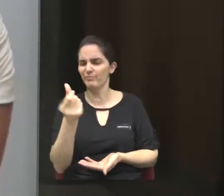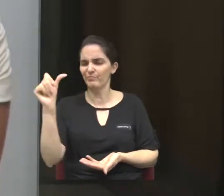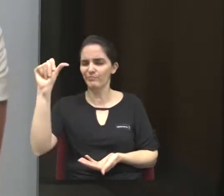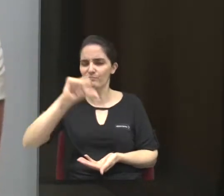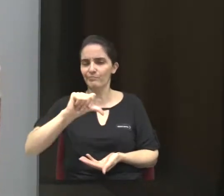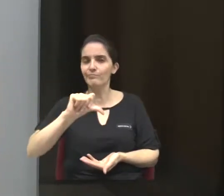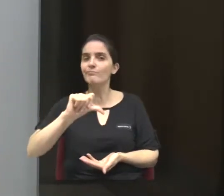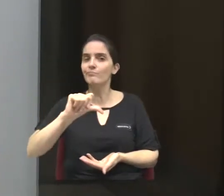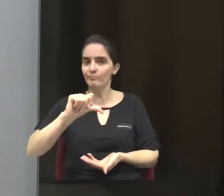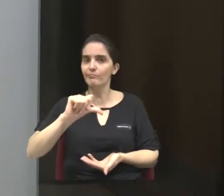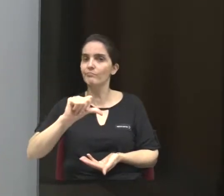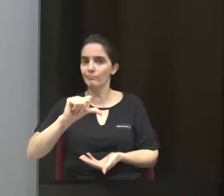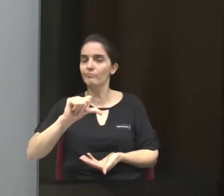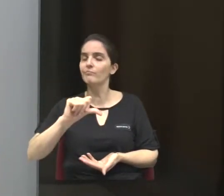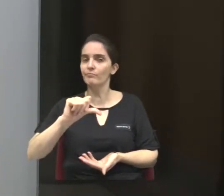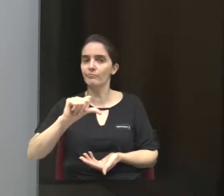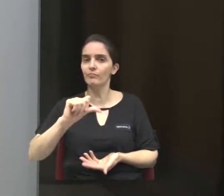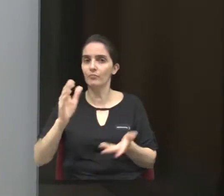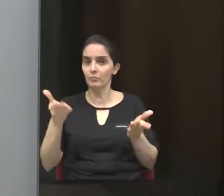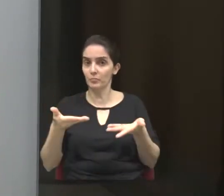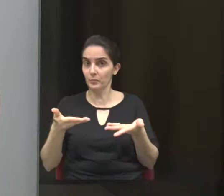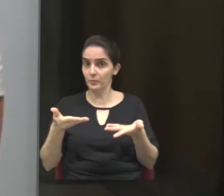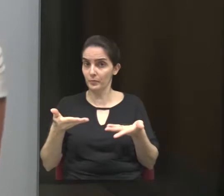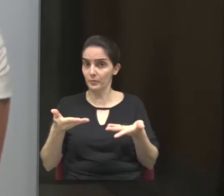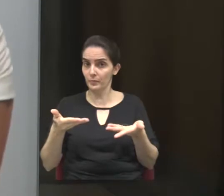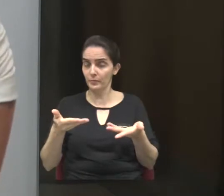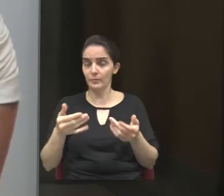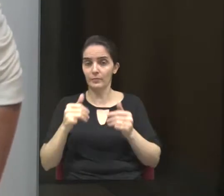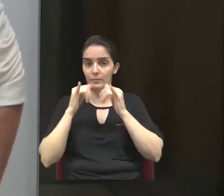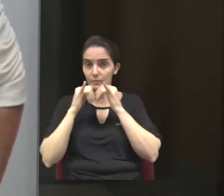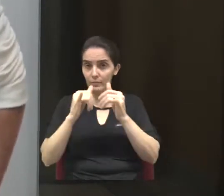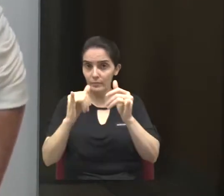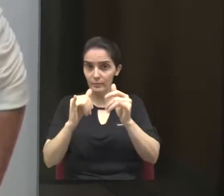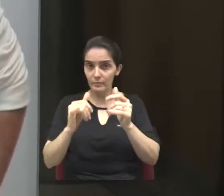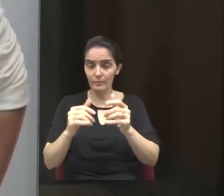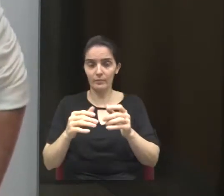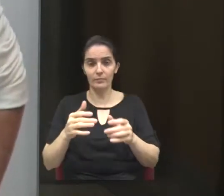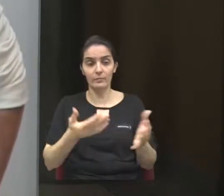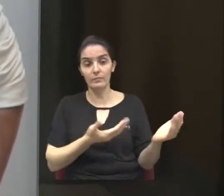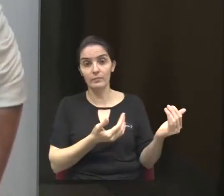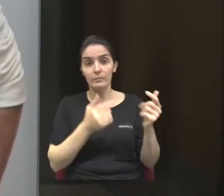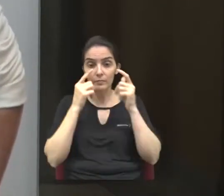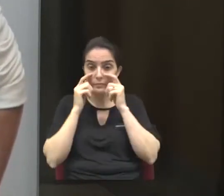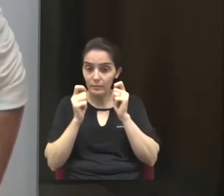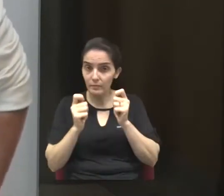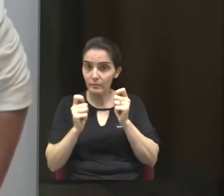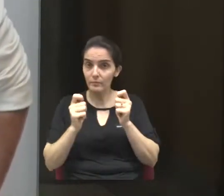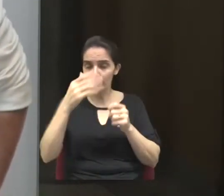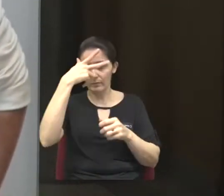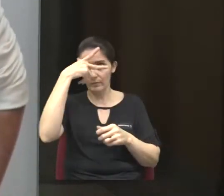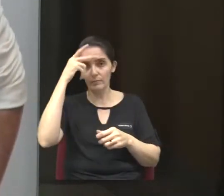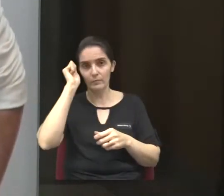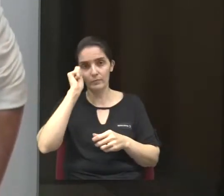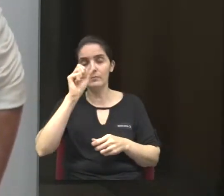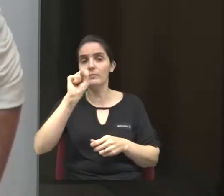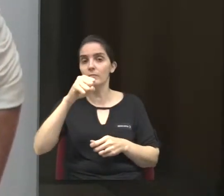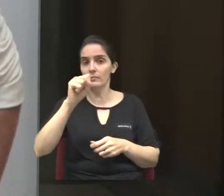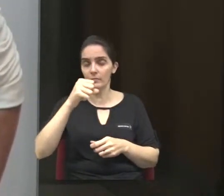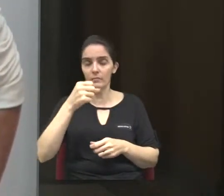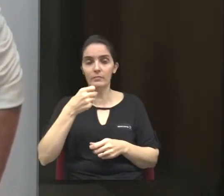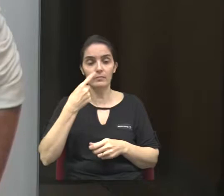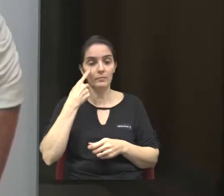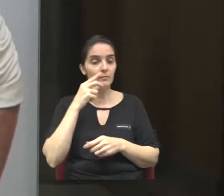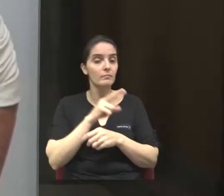Então, aqui, prestem bem a atenção e a prefeitura sim tem feito e agora é um modismo